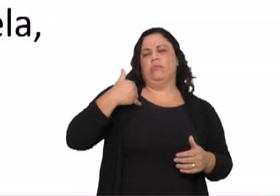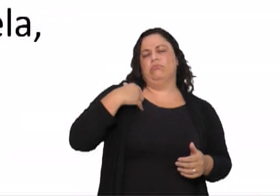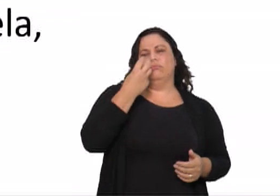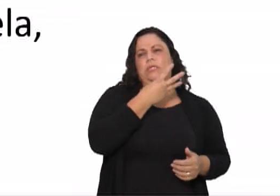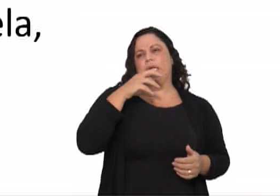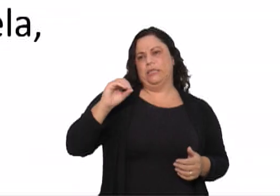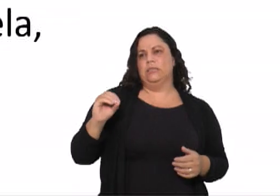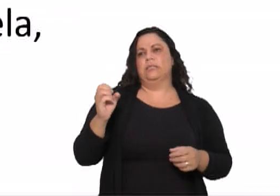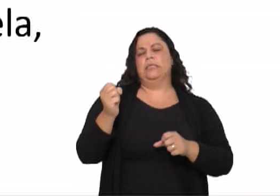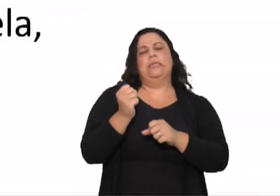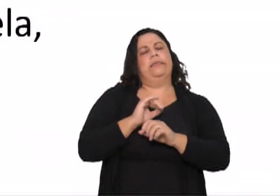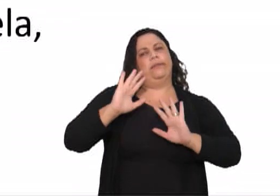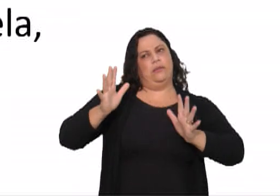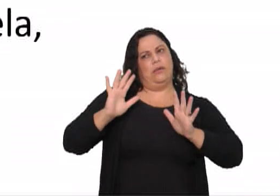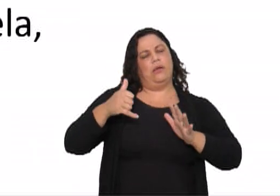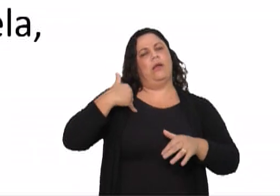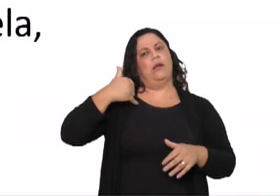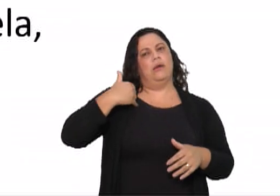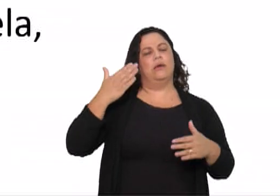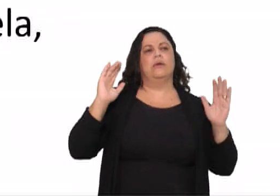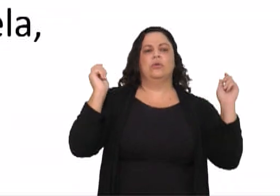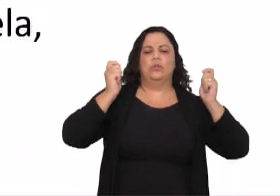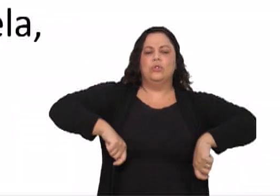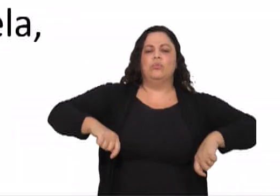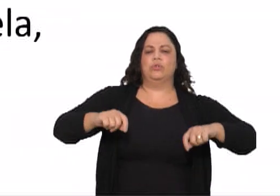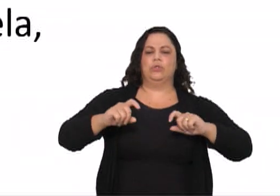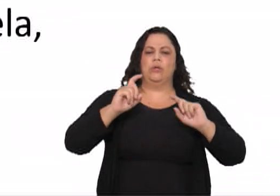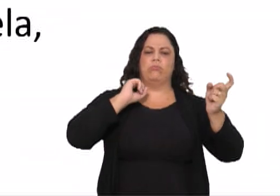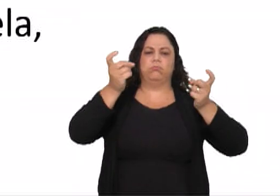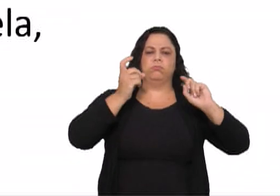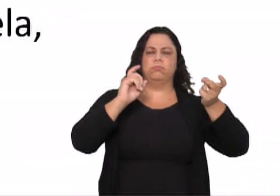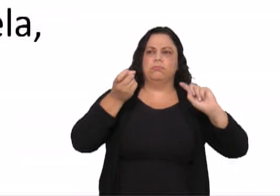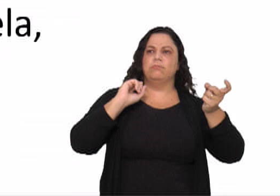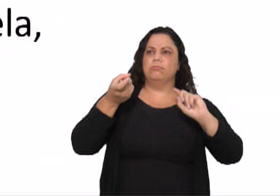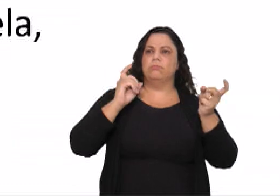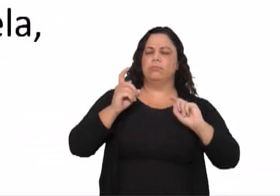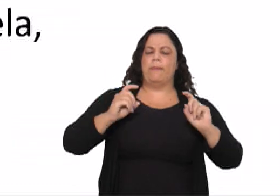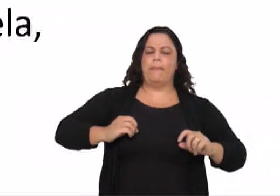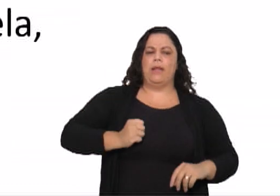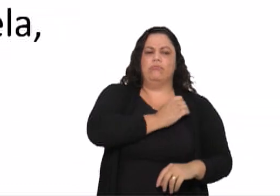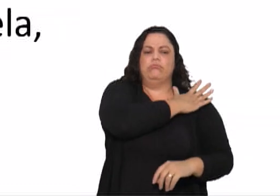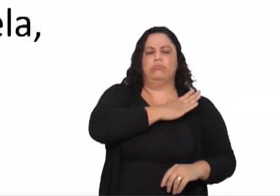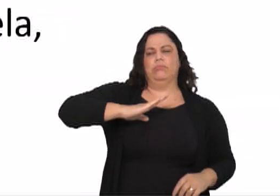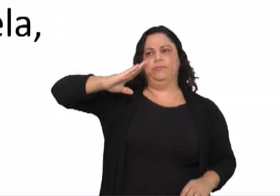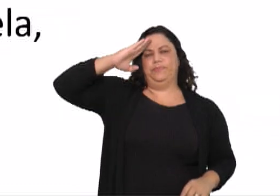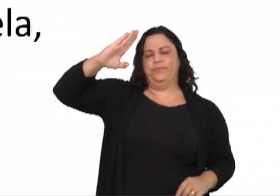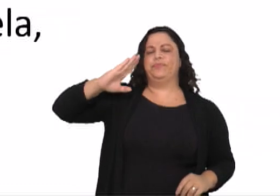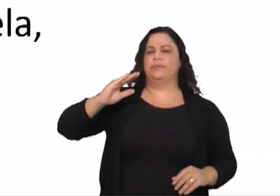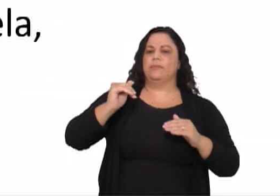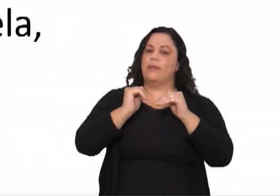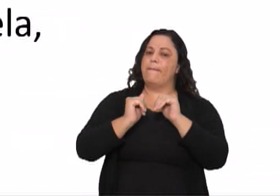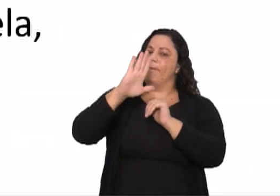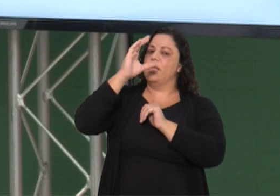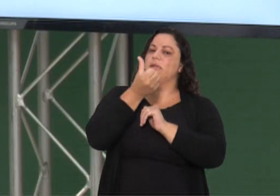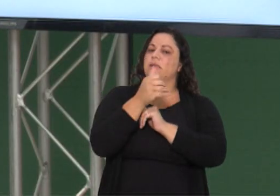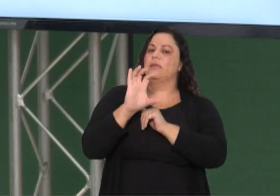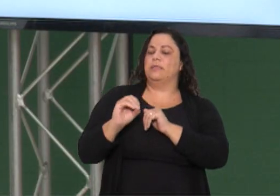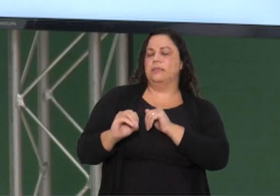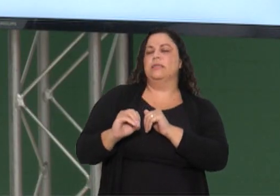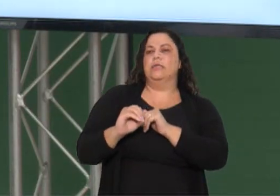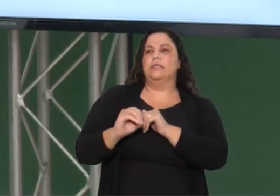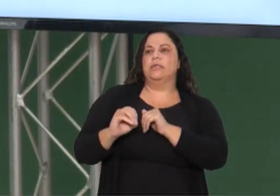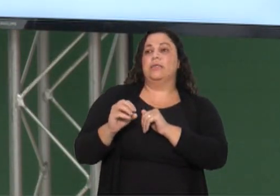aspas, dentro da ápela, chamada Assembleia de Guerreiros. A partir de 60 anos,